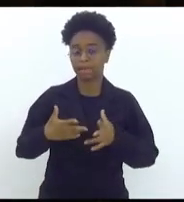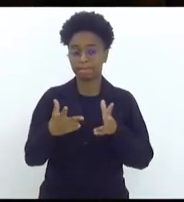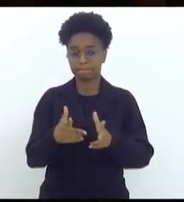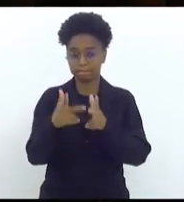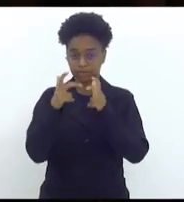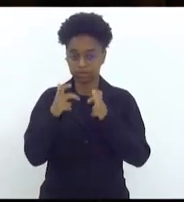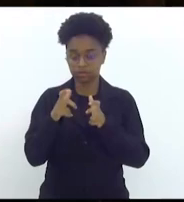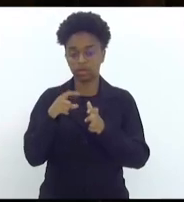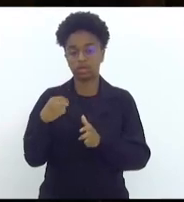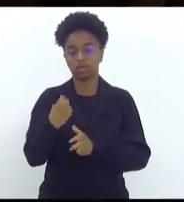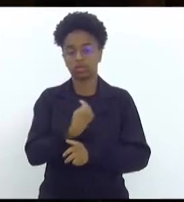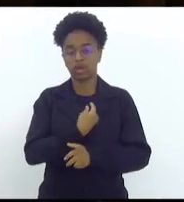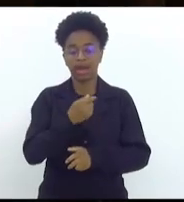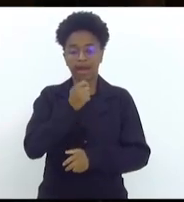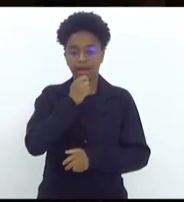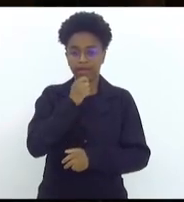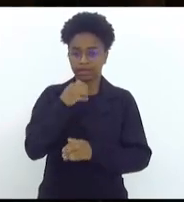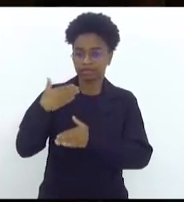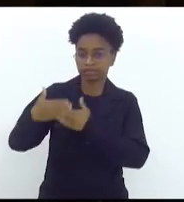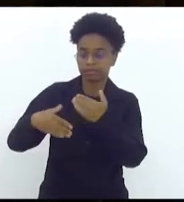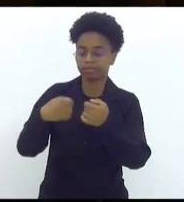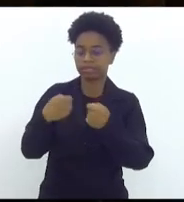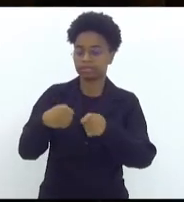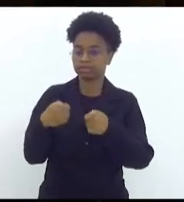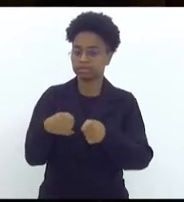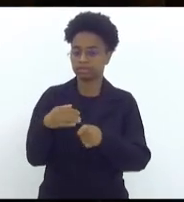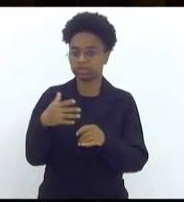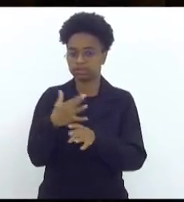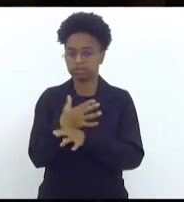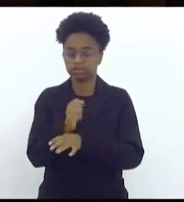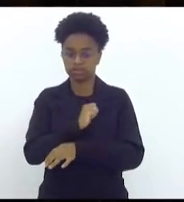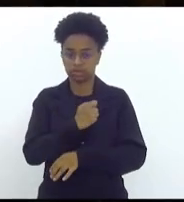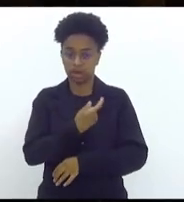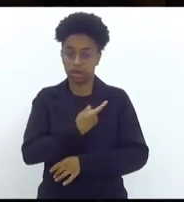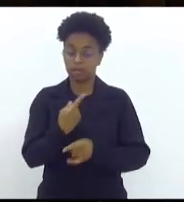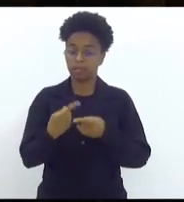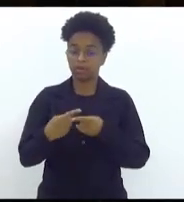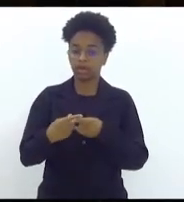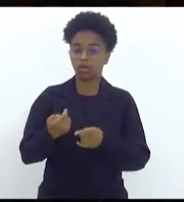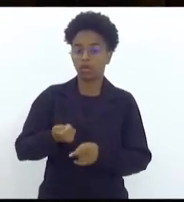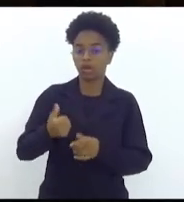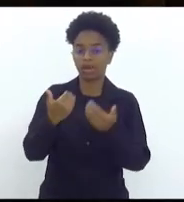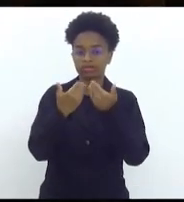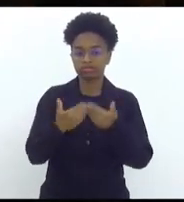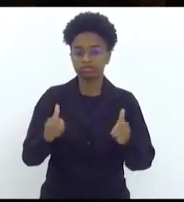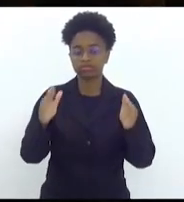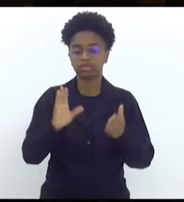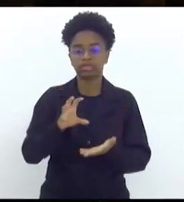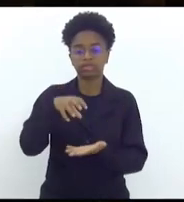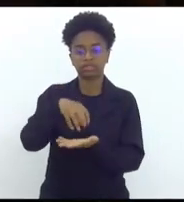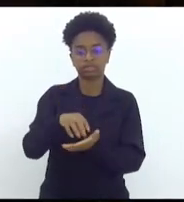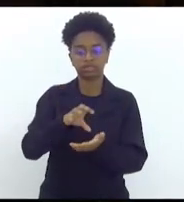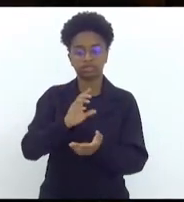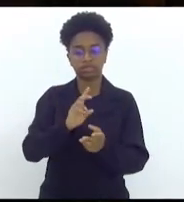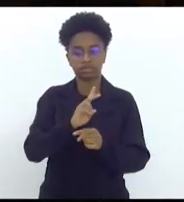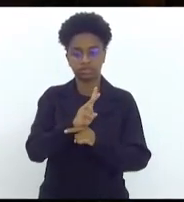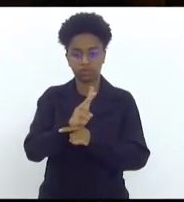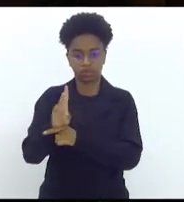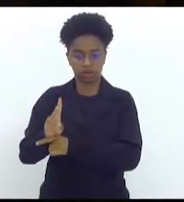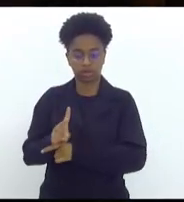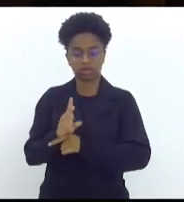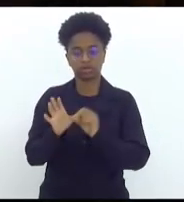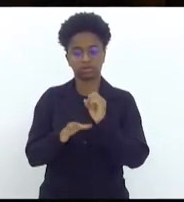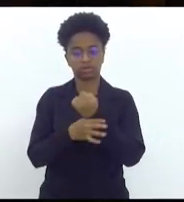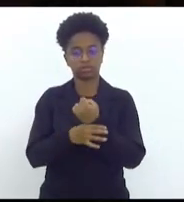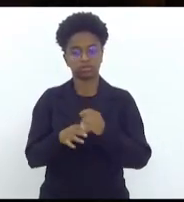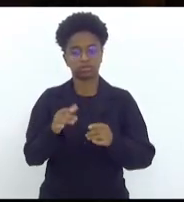ainda tem muito alcançar na cidade de São Gonçalo porque está prestes a ser inaugurado a central de segurança da cidade de São